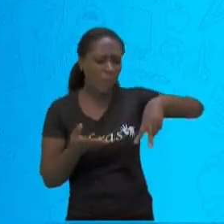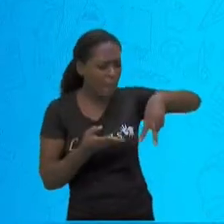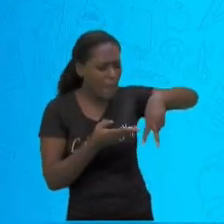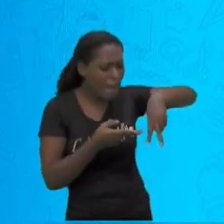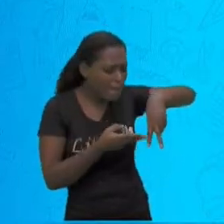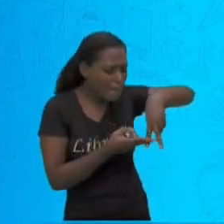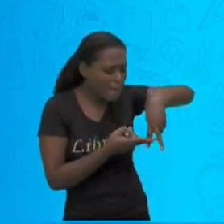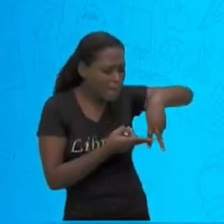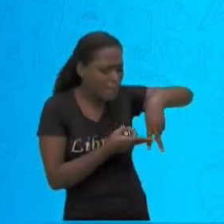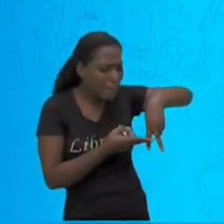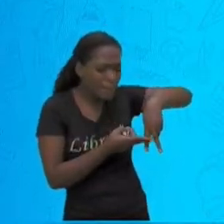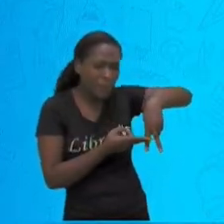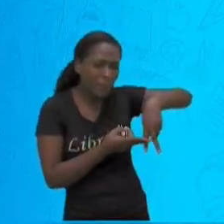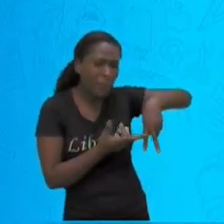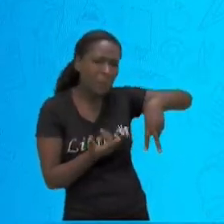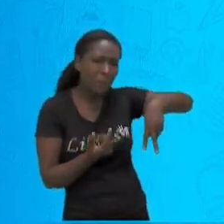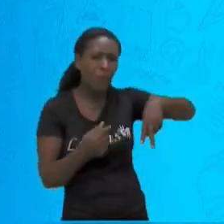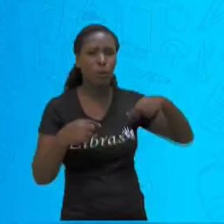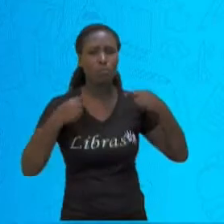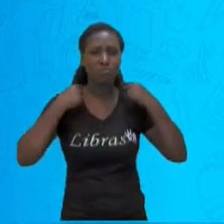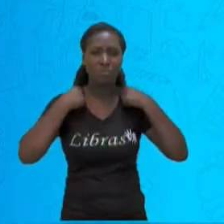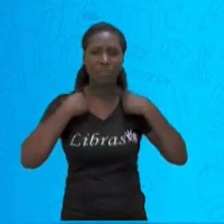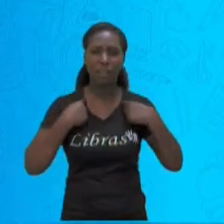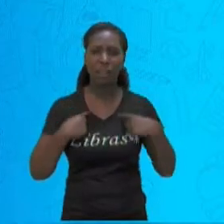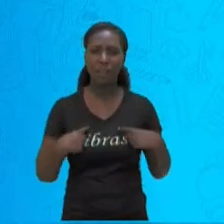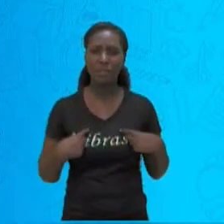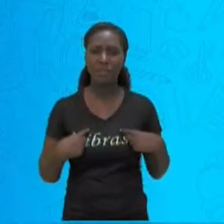na pregação?